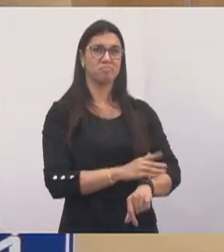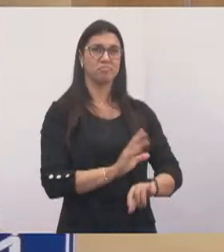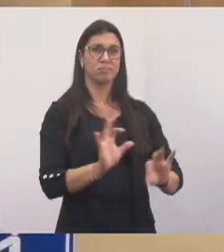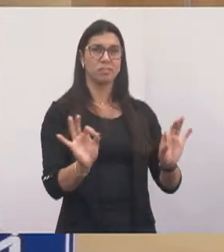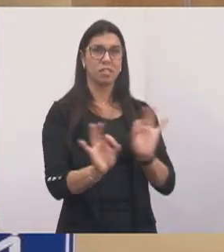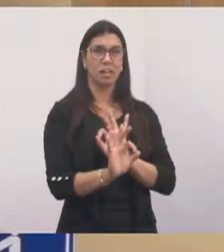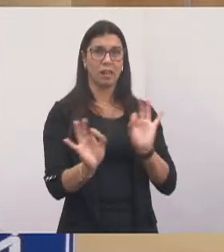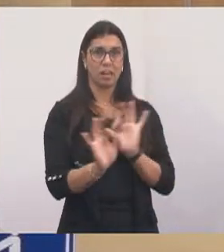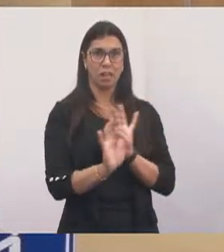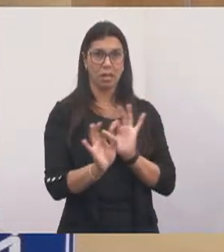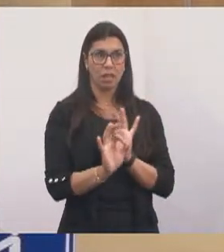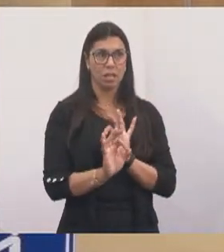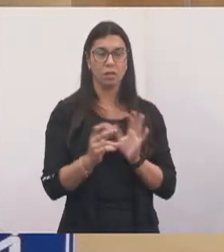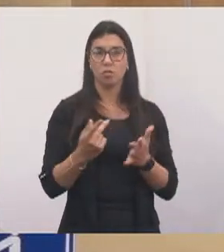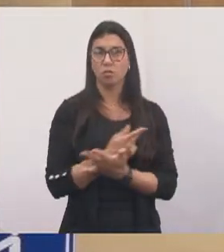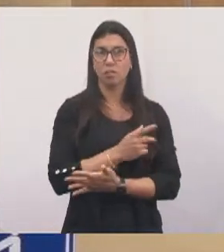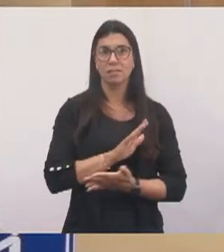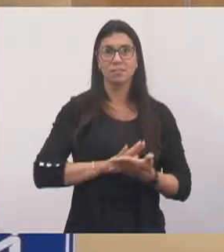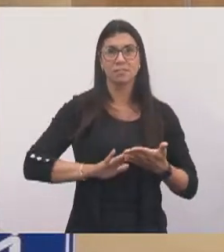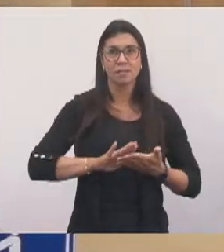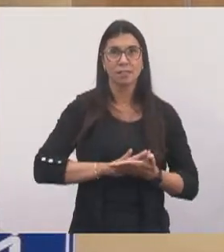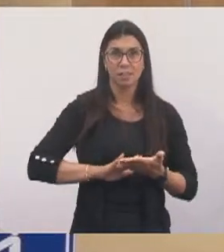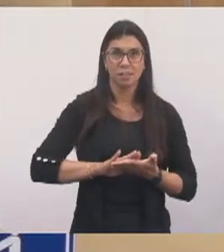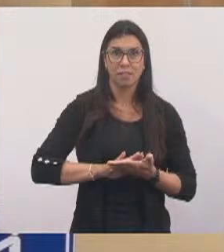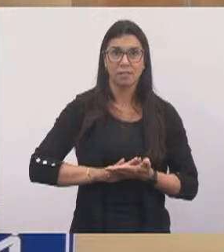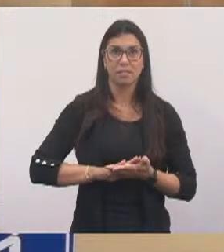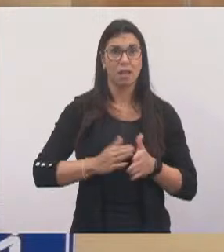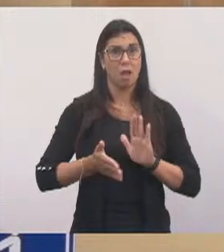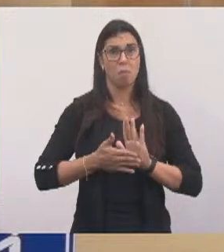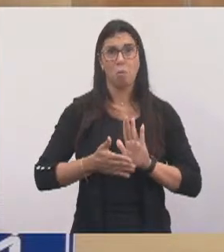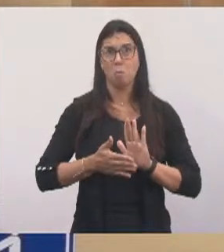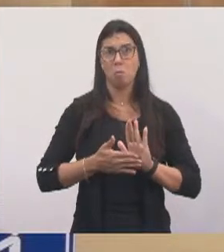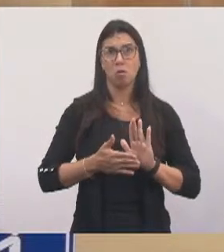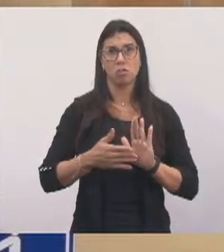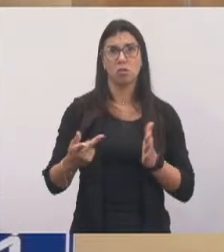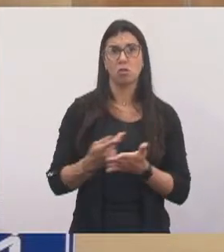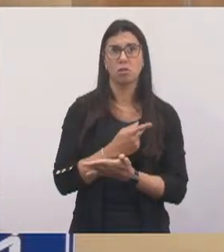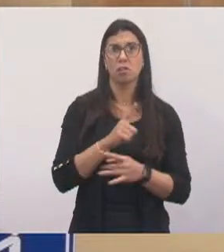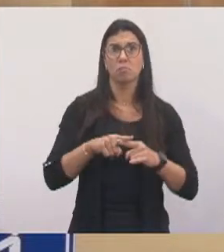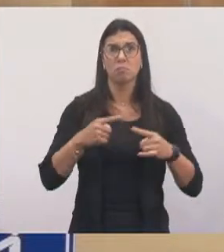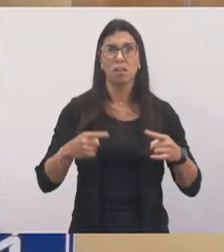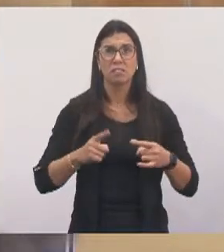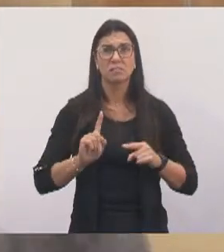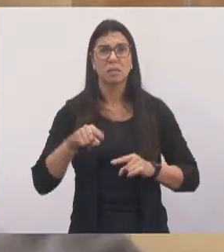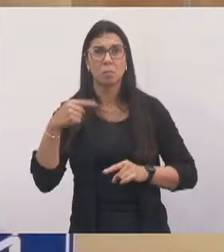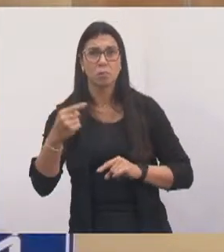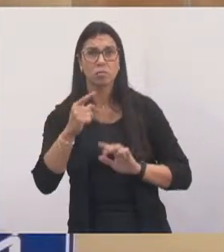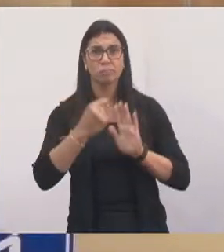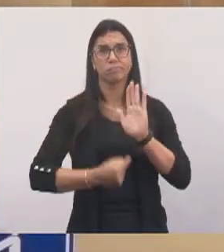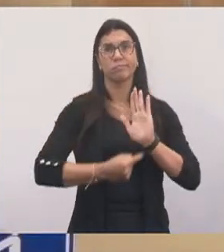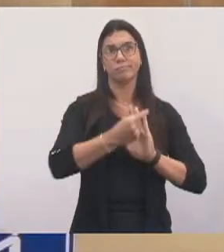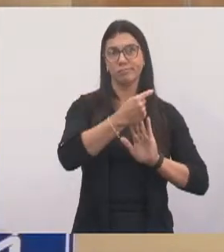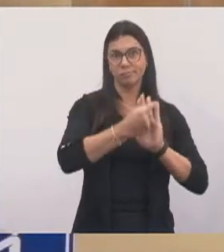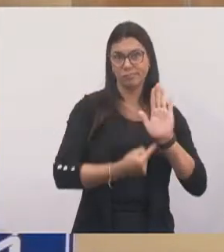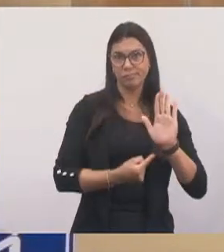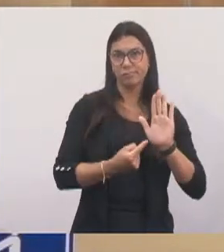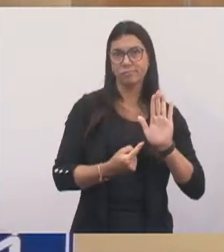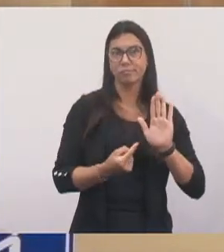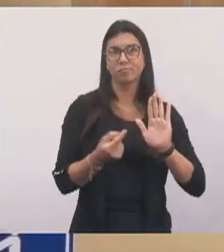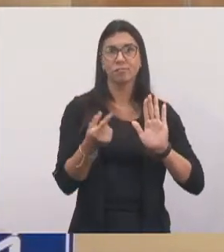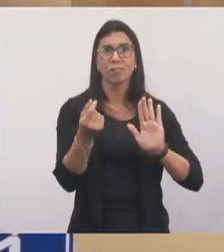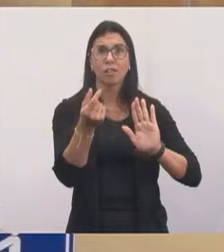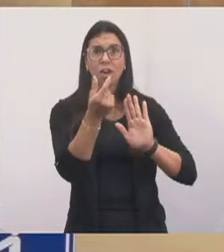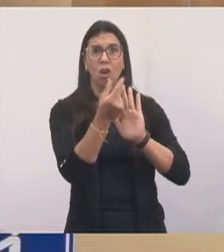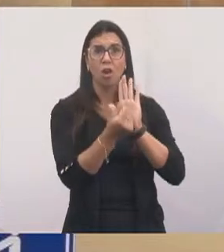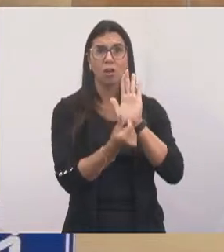vê acontecer. E as propostas surgem, daqui a pouco são blindadas, né? Você vê um orçamento pequeno, aí